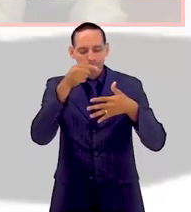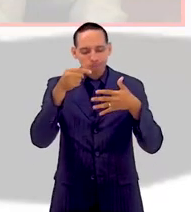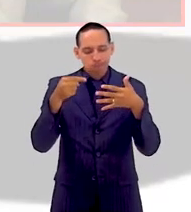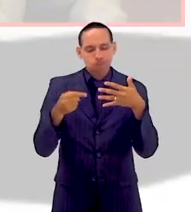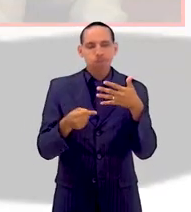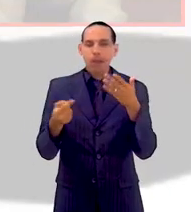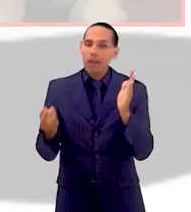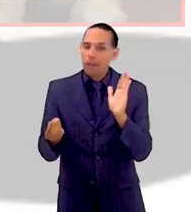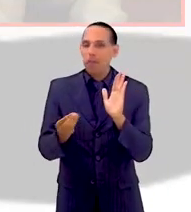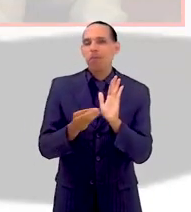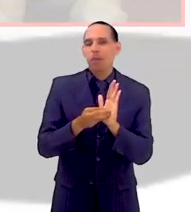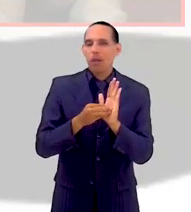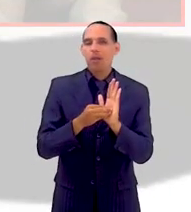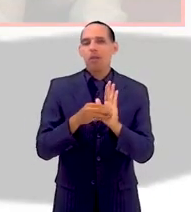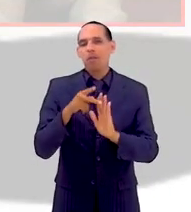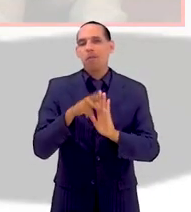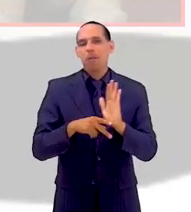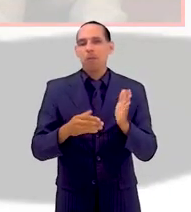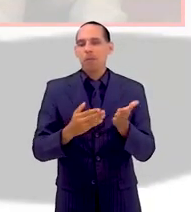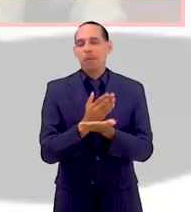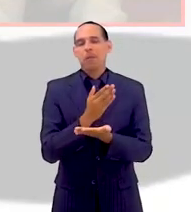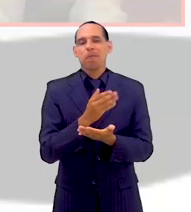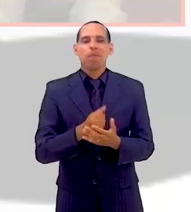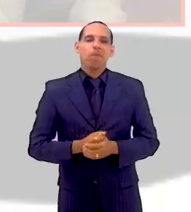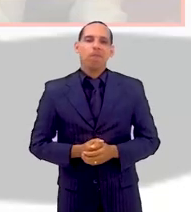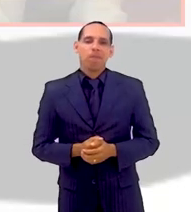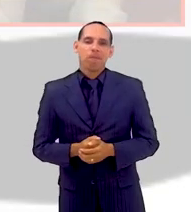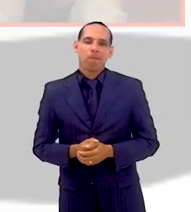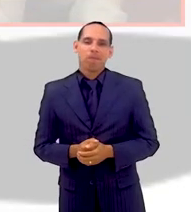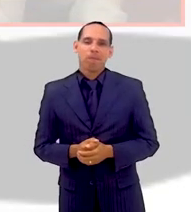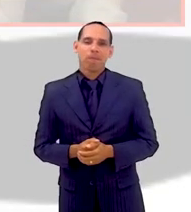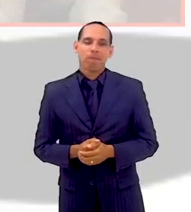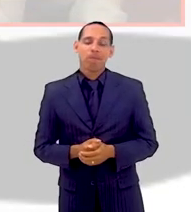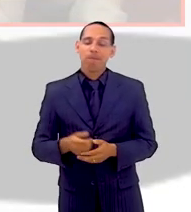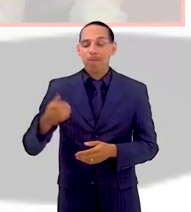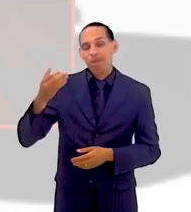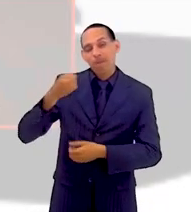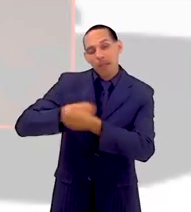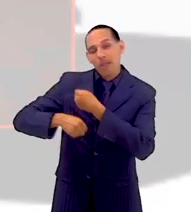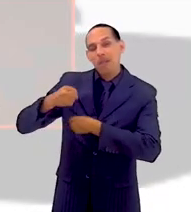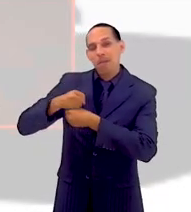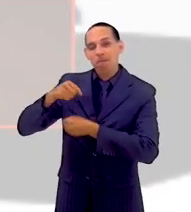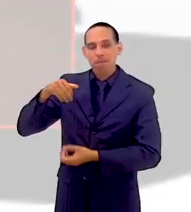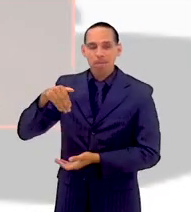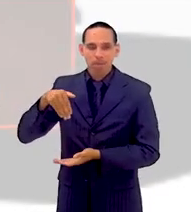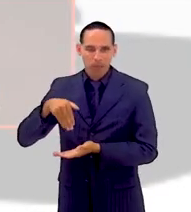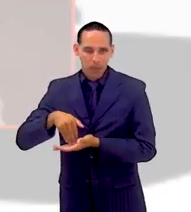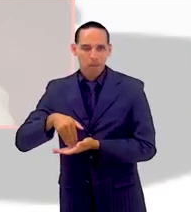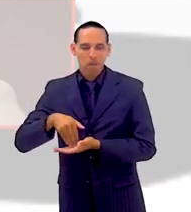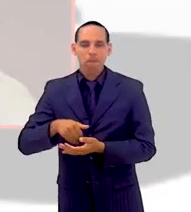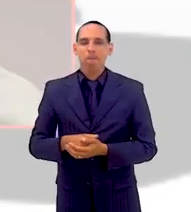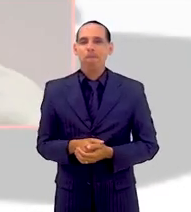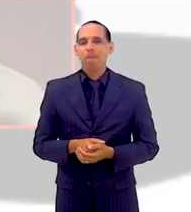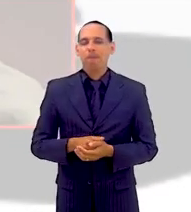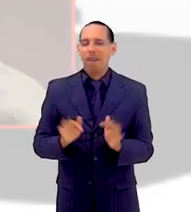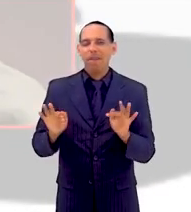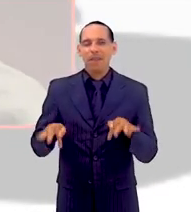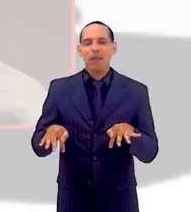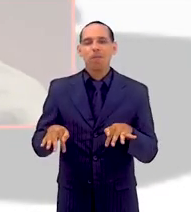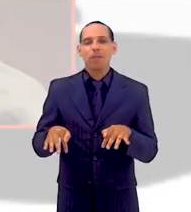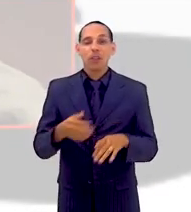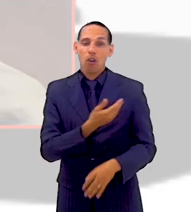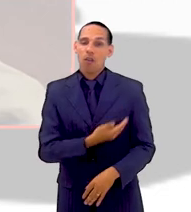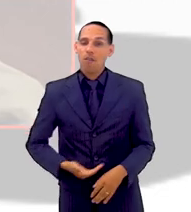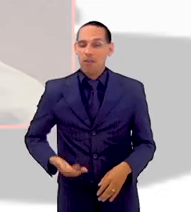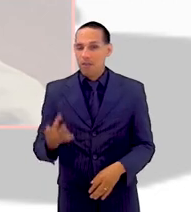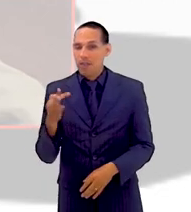sendo incorporadas na promulgação do PES. No final do ano passado, o governo federal, através da